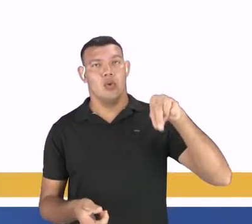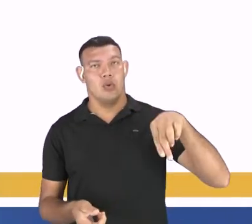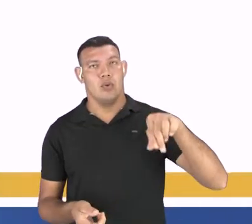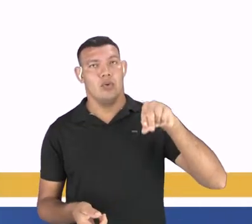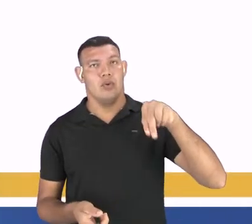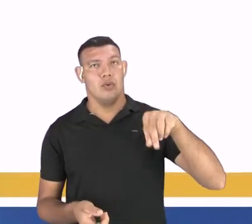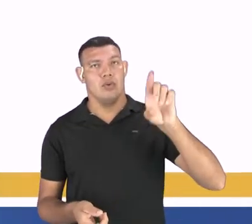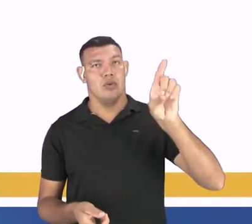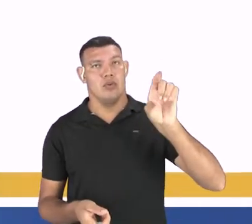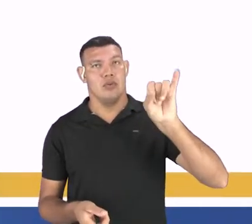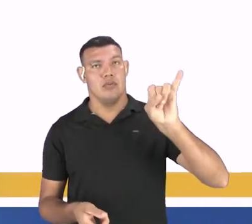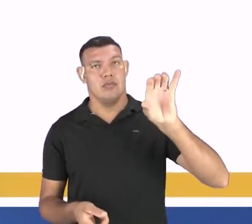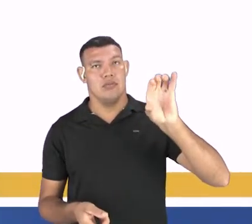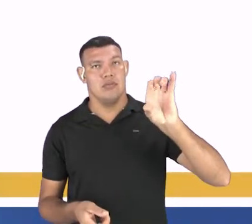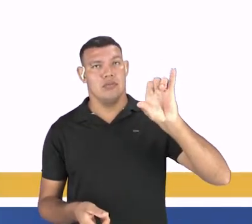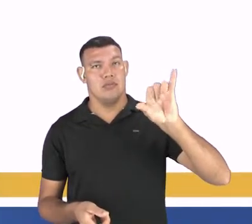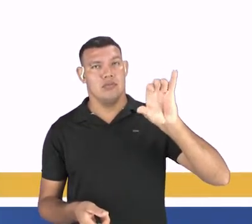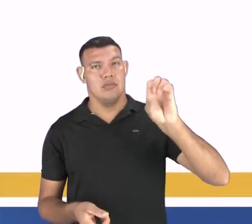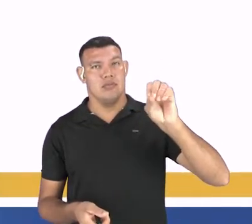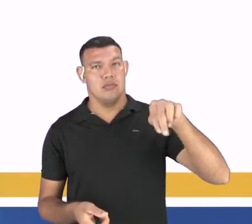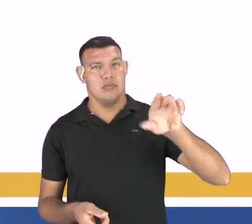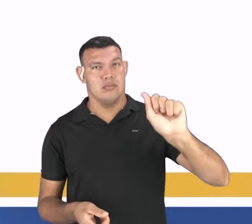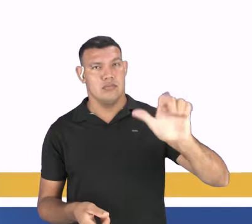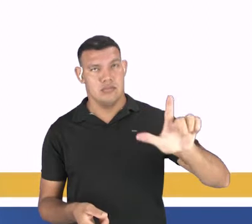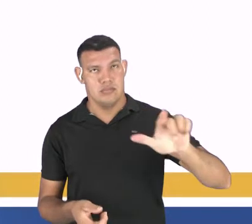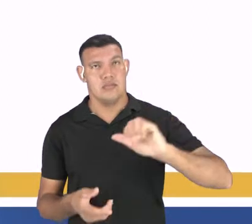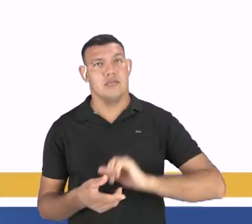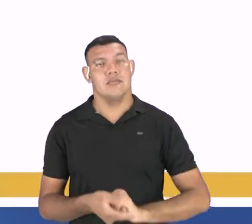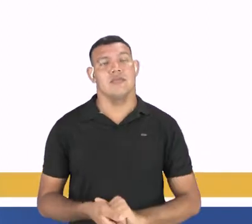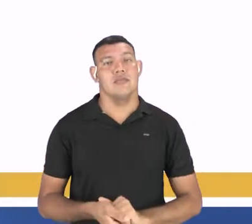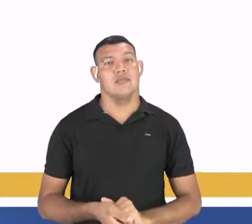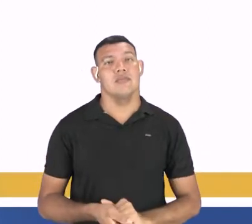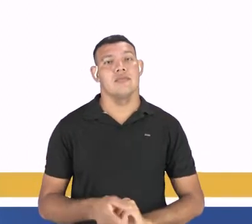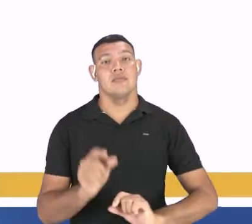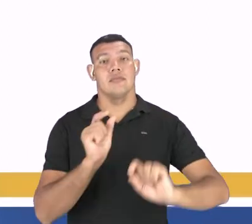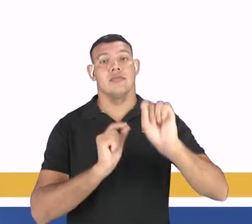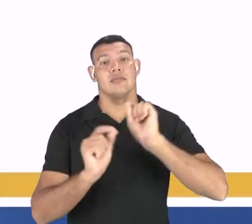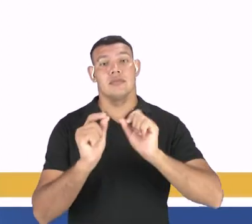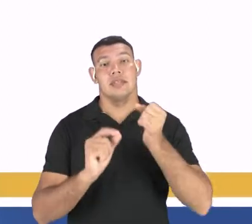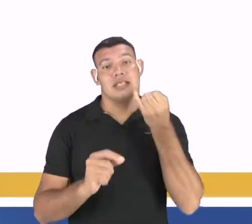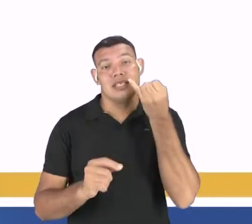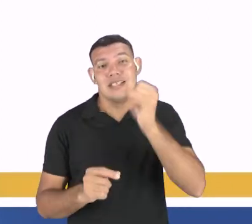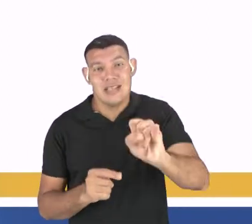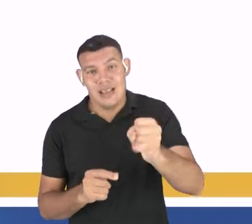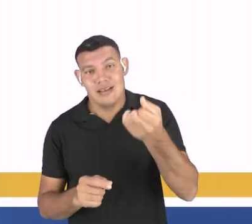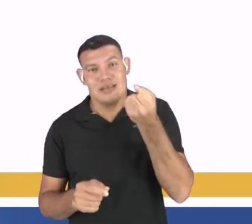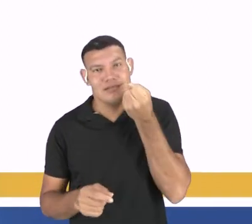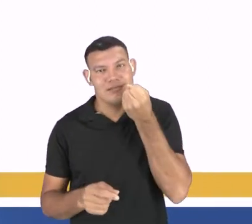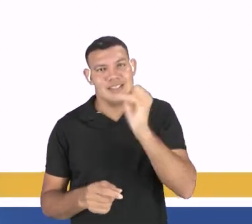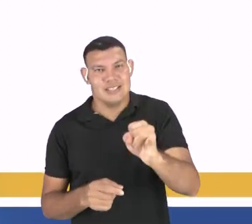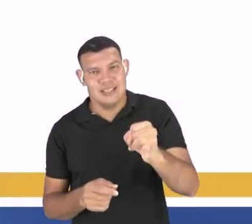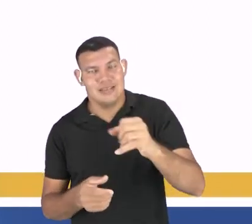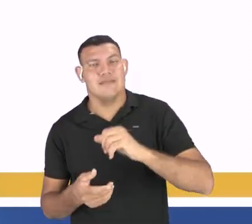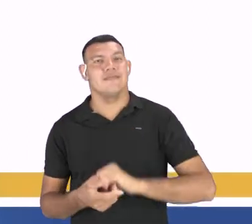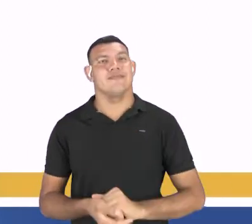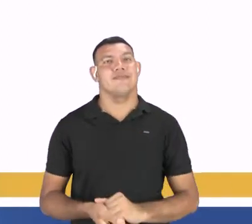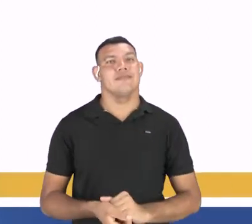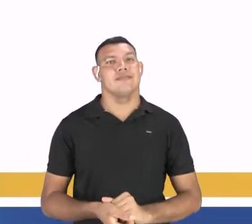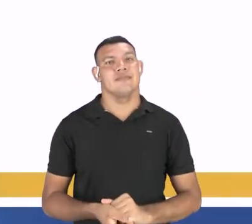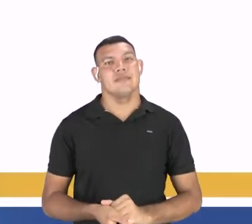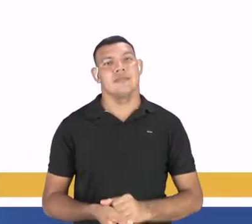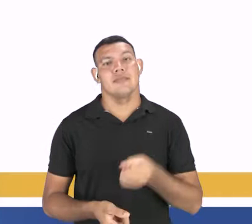professor? Calma, olha lá. Como uma conjunção condicional é o nosso si em português, o S e o E. Olha lá o